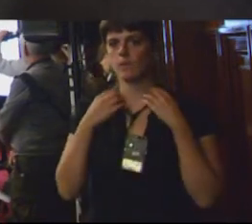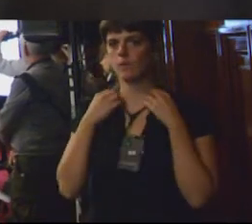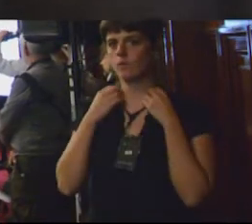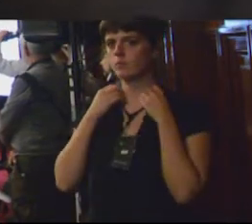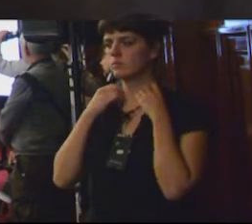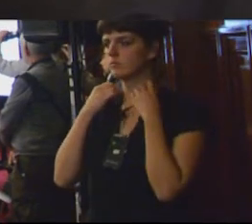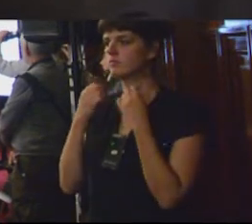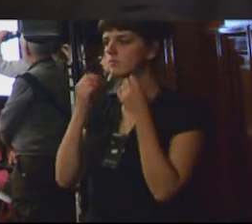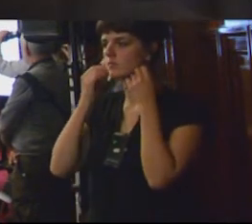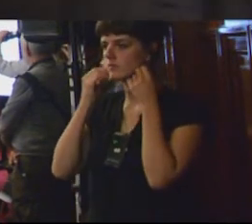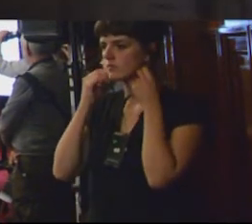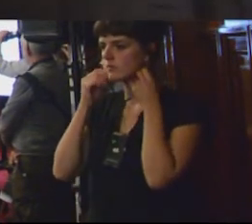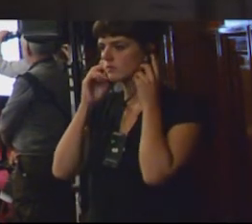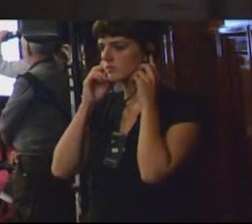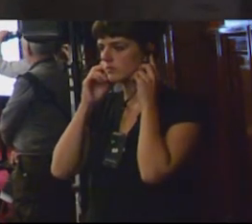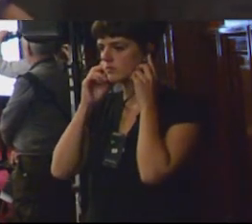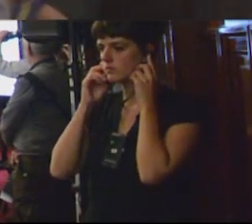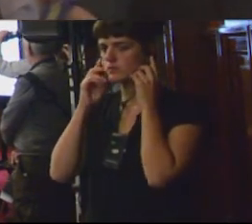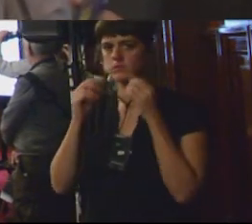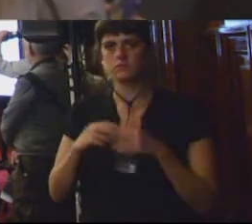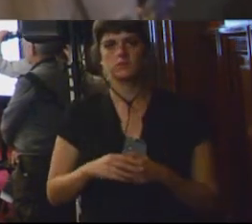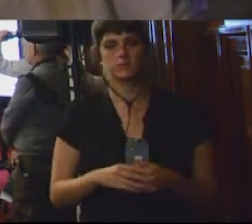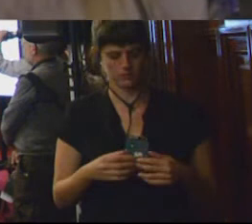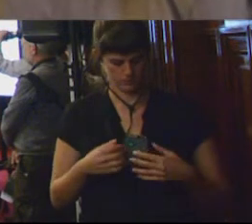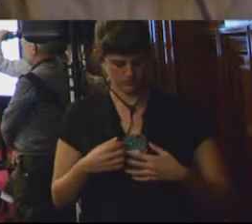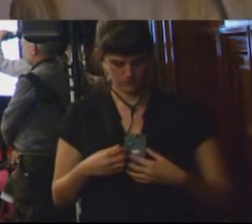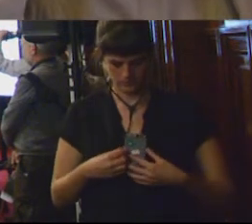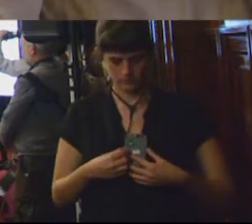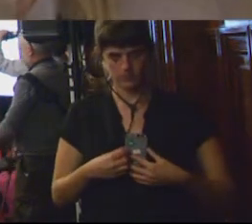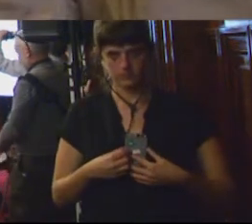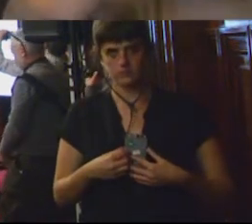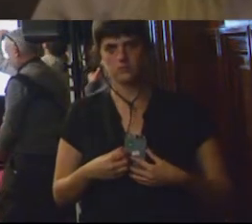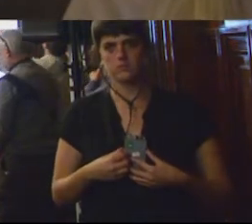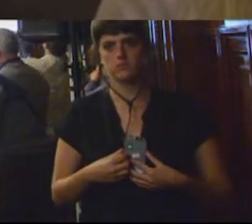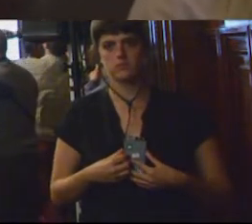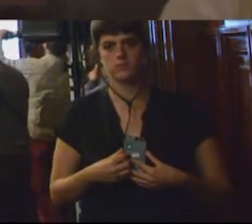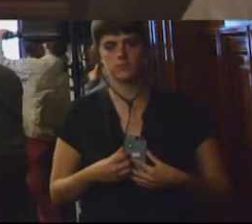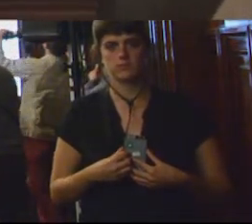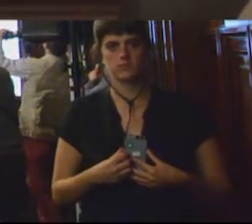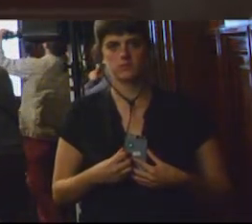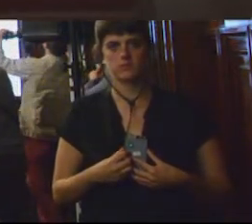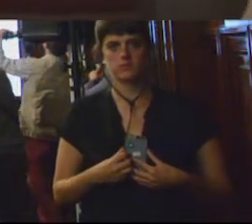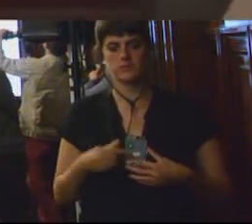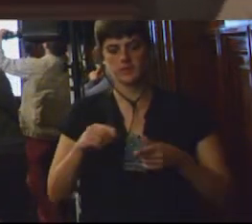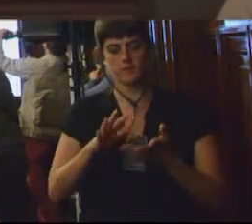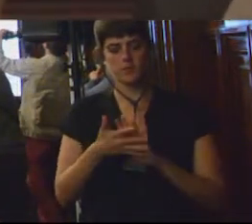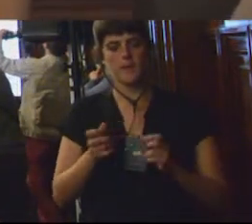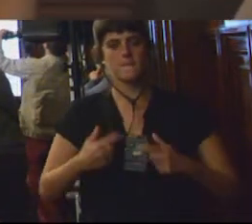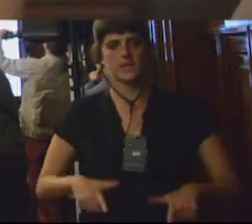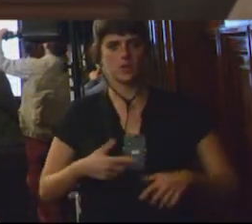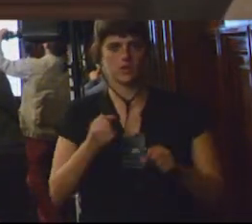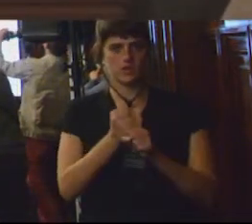Bom, sobre alguns pontos que foram mencionados a respeito da consulta, da mesma maneira o Ministério Público do Trabalho participou dessas audiências e a